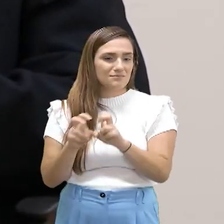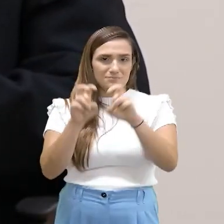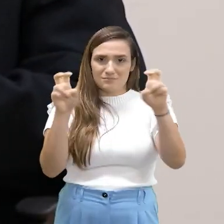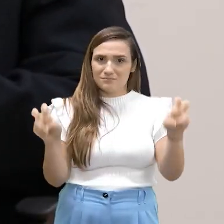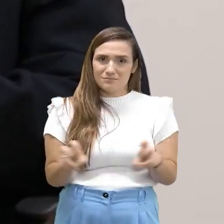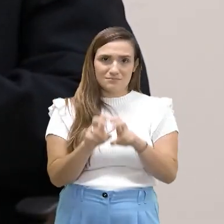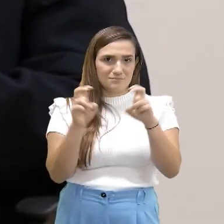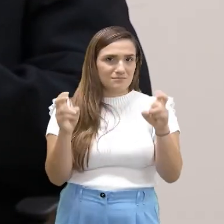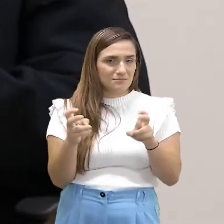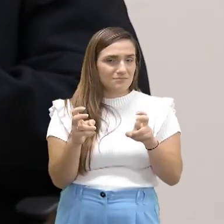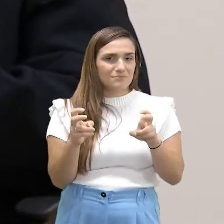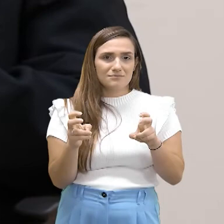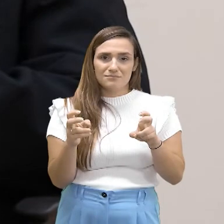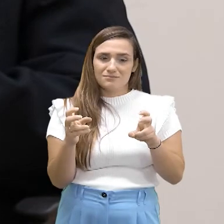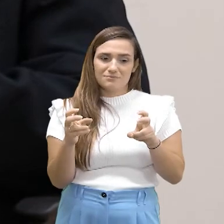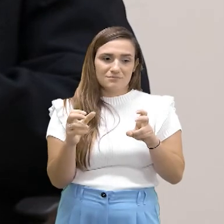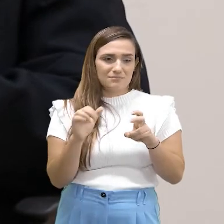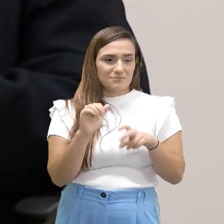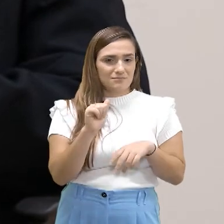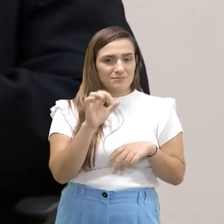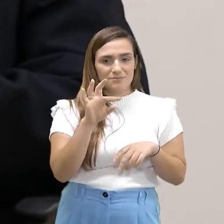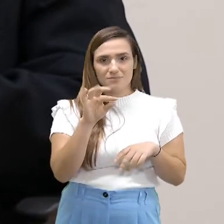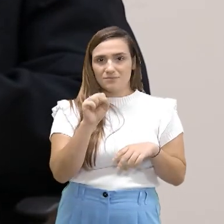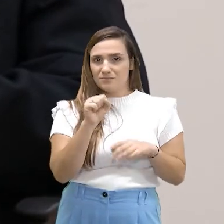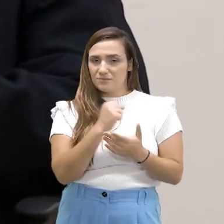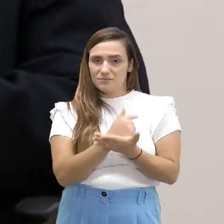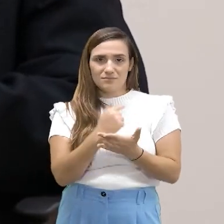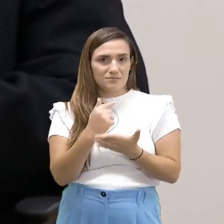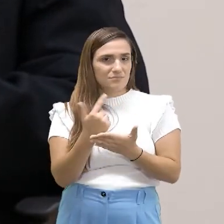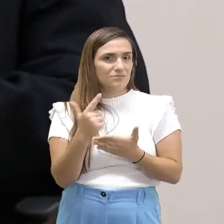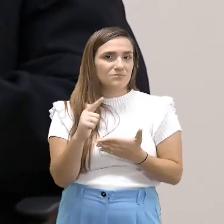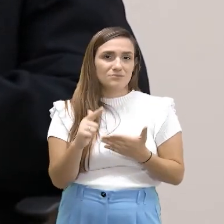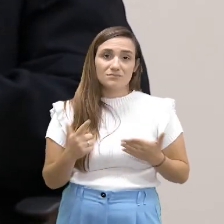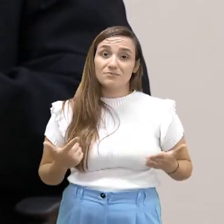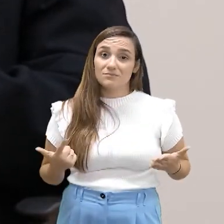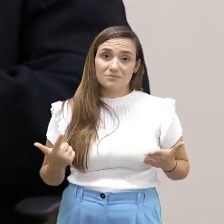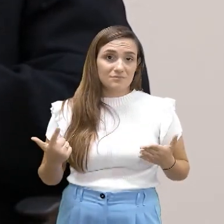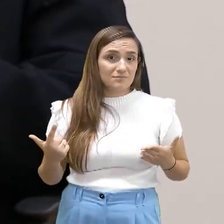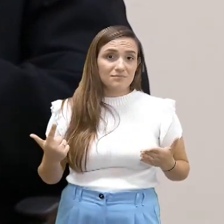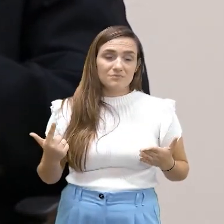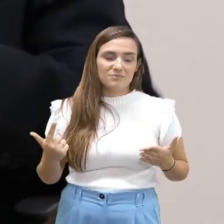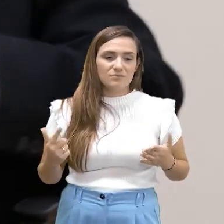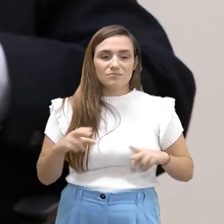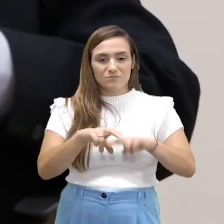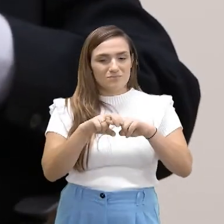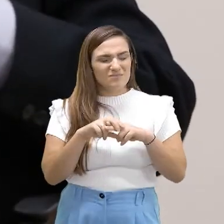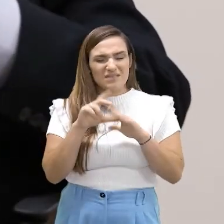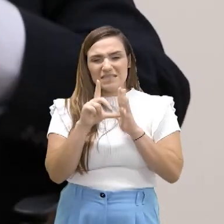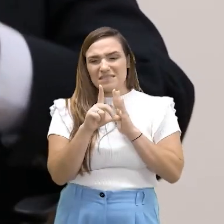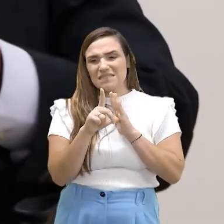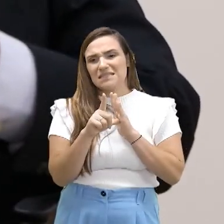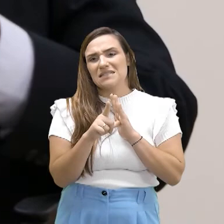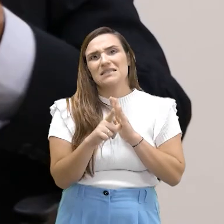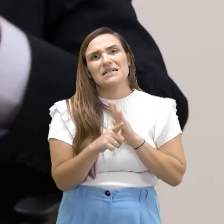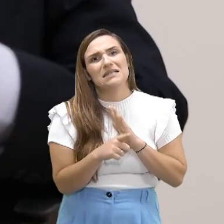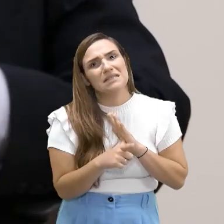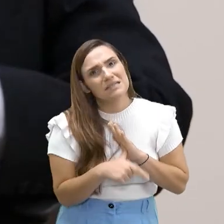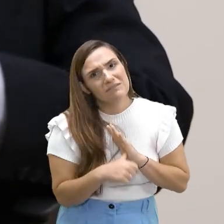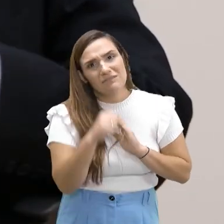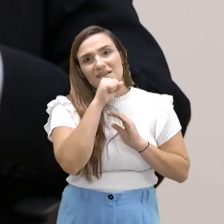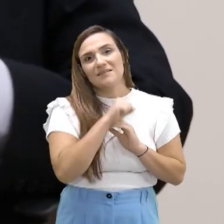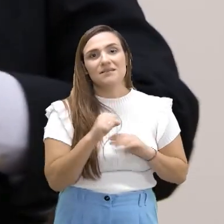processo eletrônico, atos cartorários totalmente eletrônicos. Então ela foi se